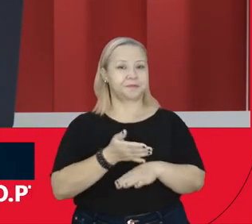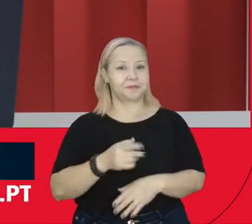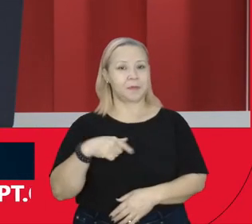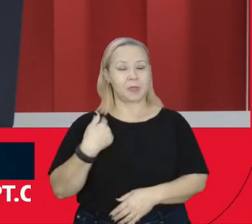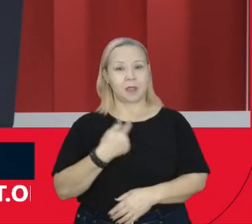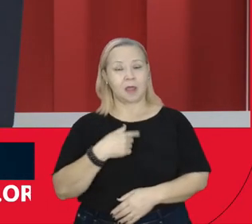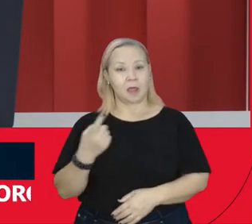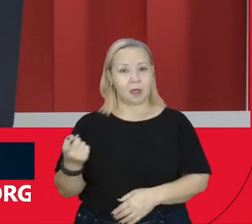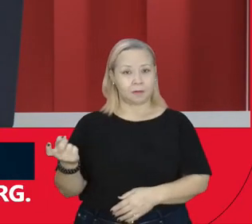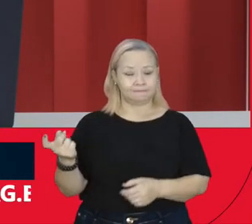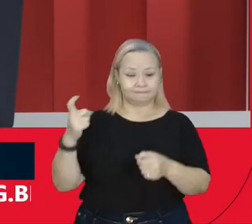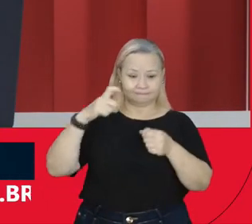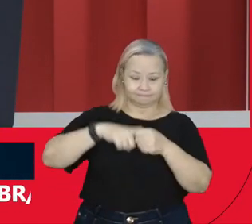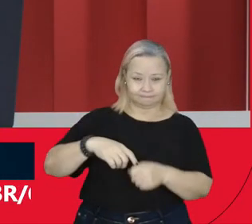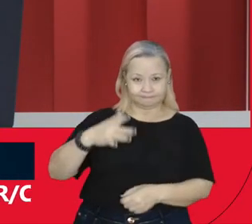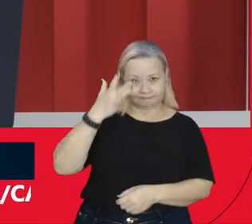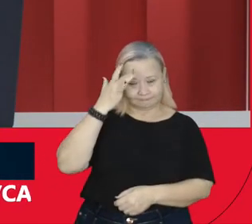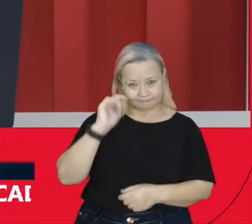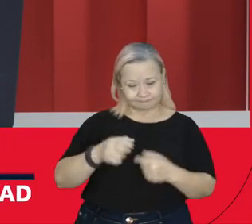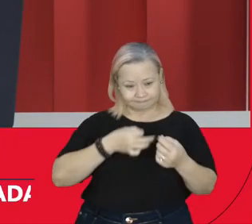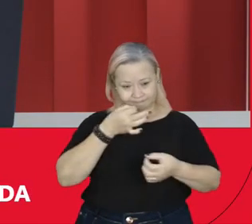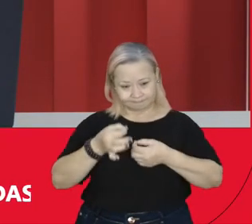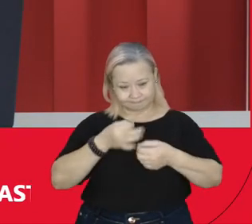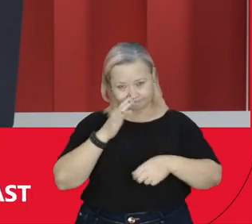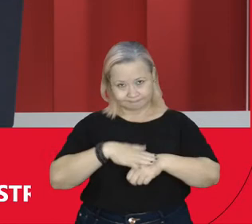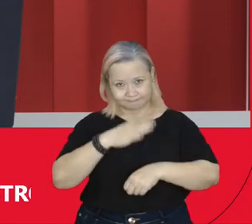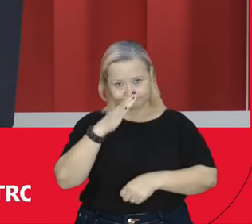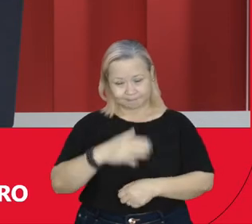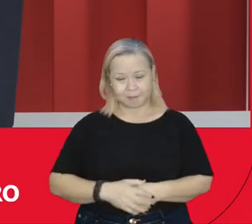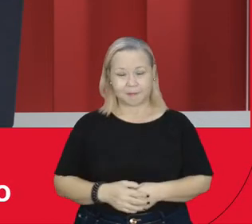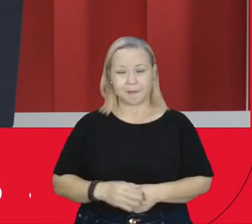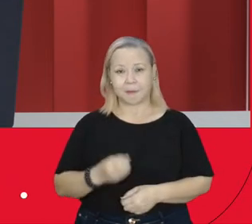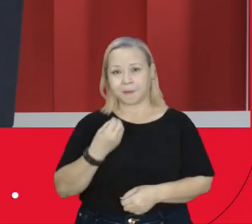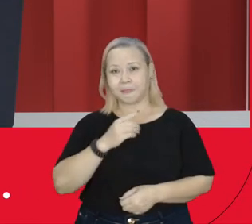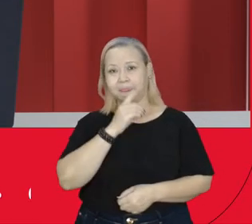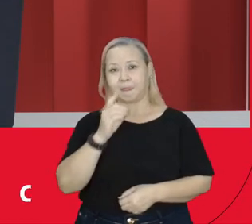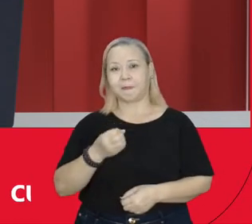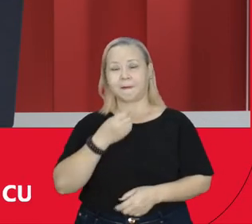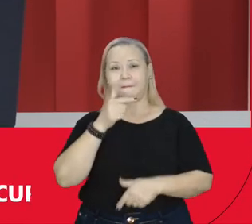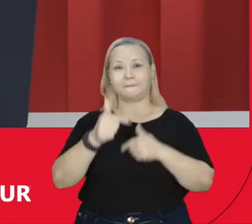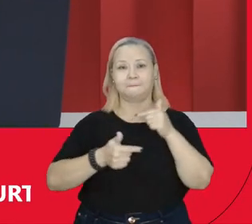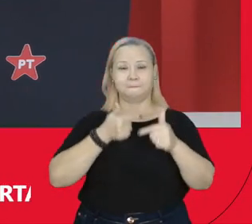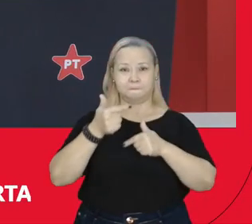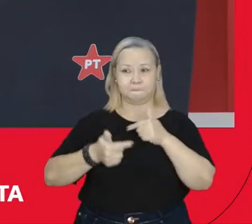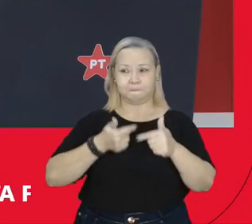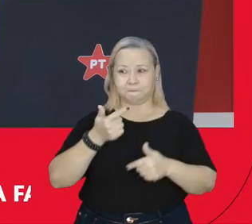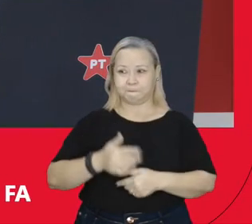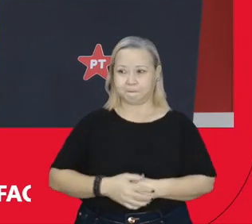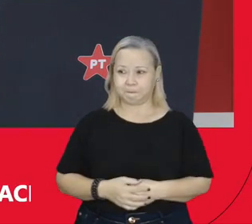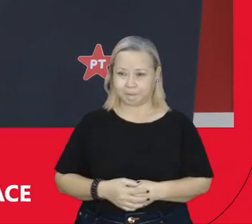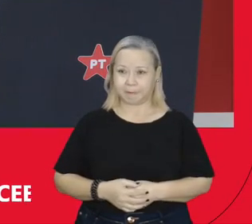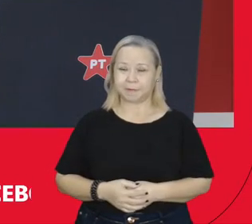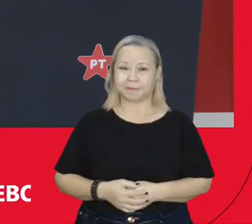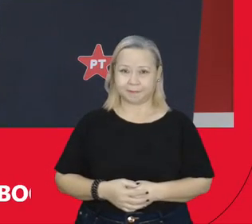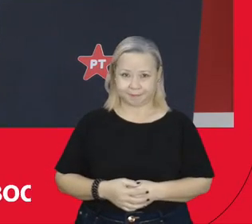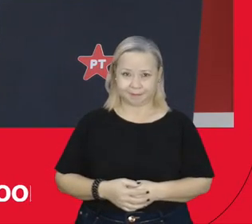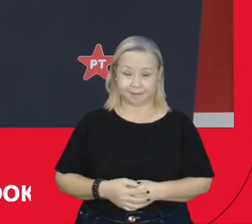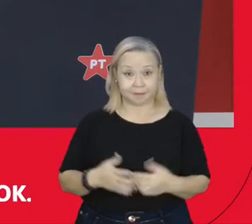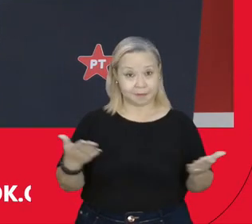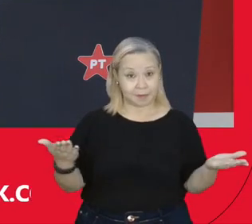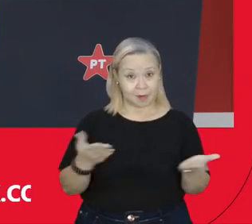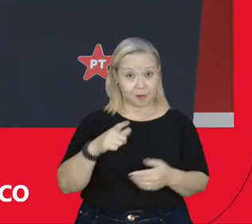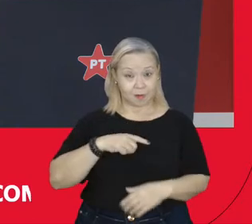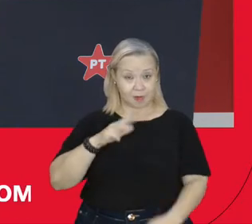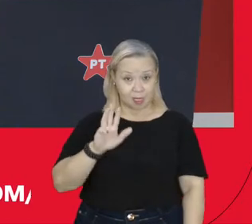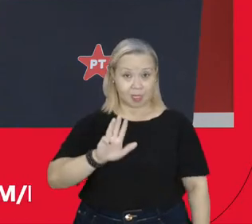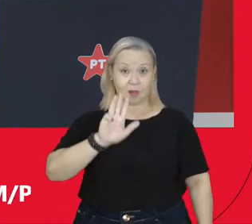com mais comentários aqui no Jornal PT Brasil. Bom dia para você e bom trabalho. É isso aí, Amanda. Hoje tem Lula